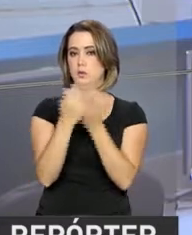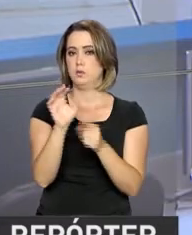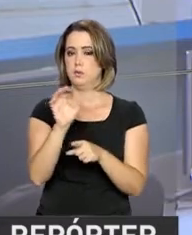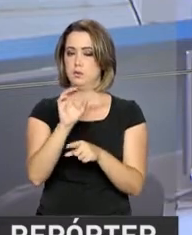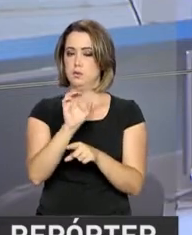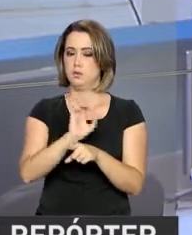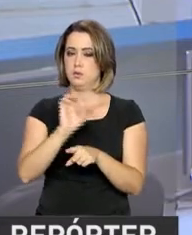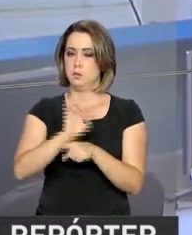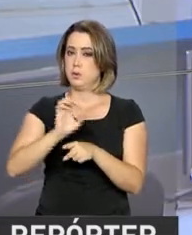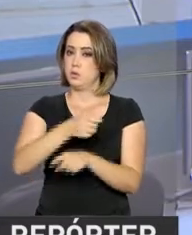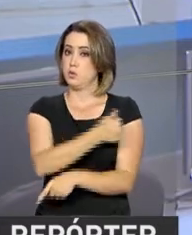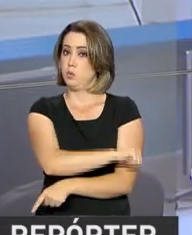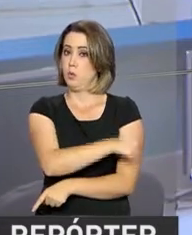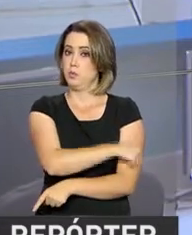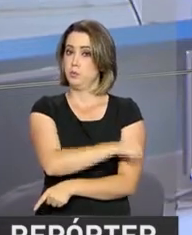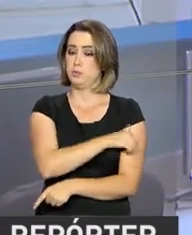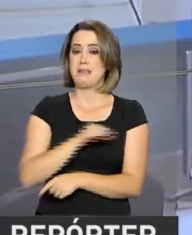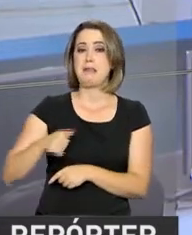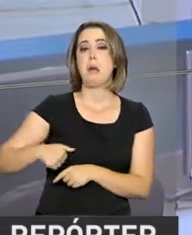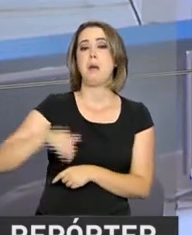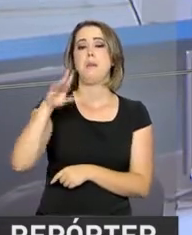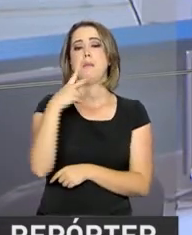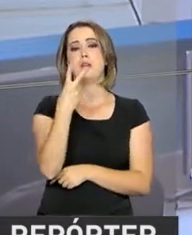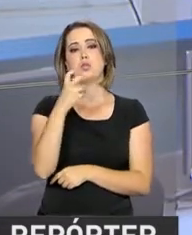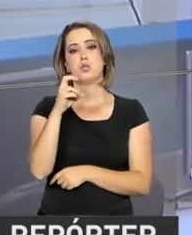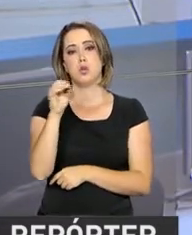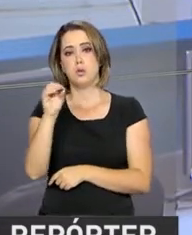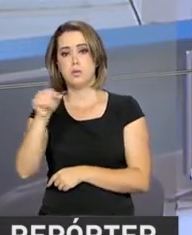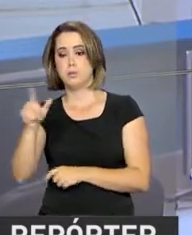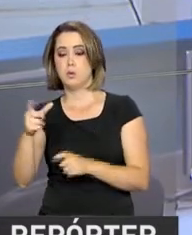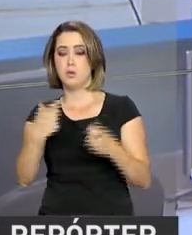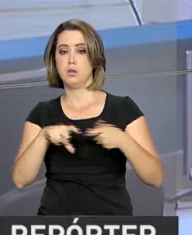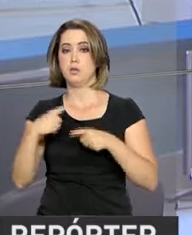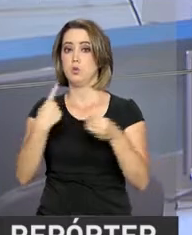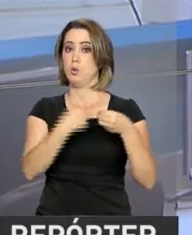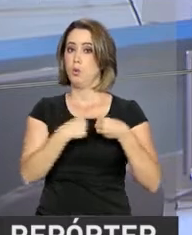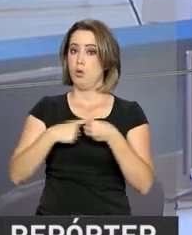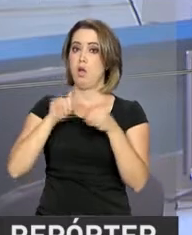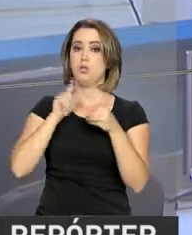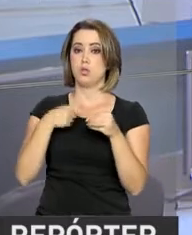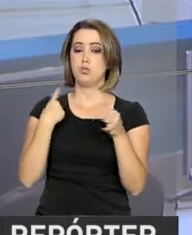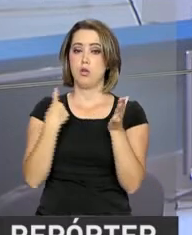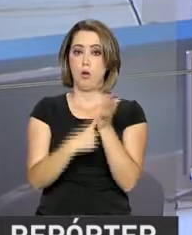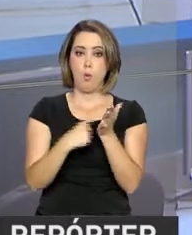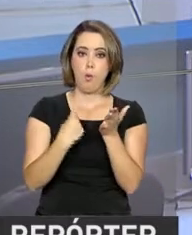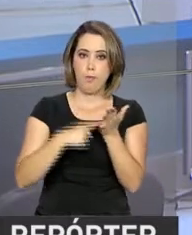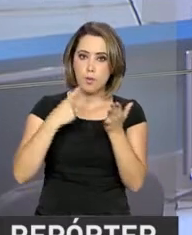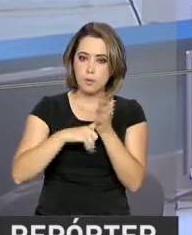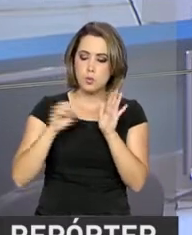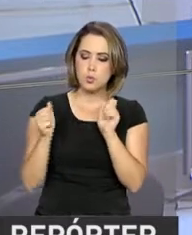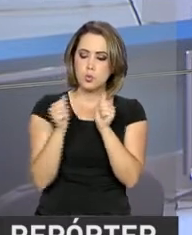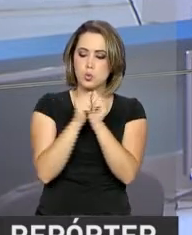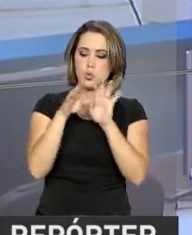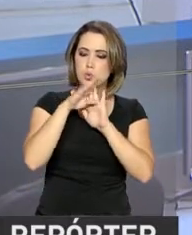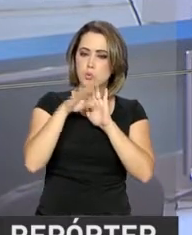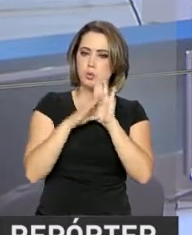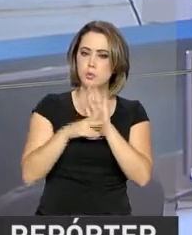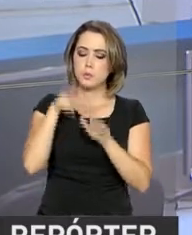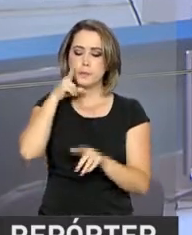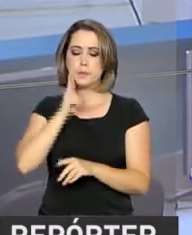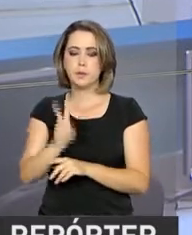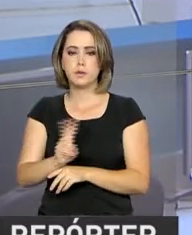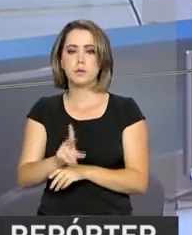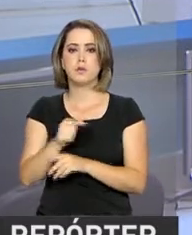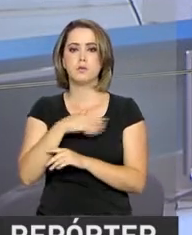todo o país mais de 2.500 municípios já participam do programa que acompanha o desenvolvimento infantil na primeira infância